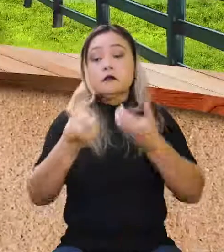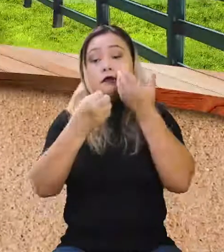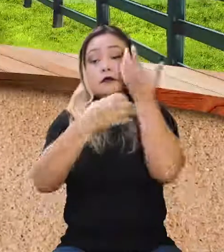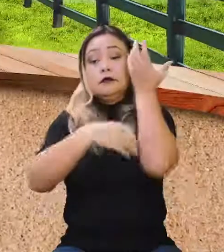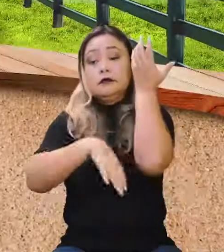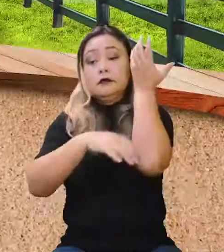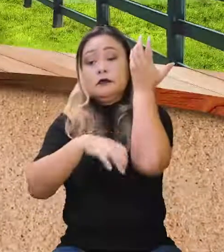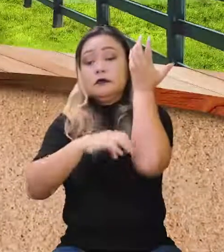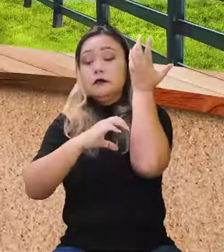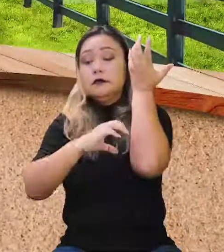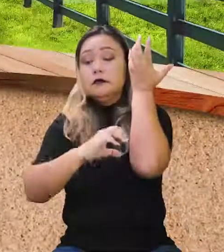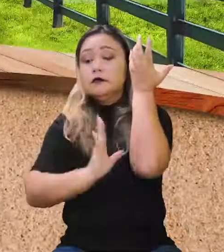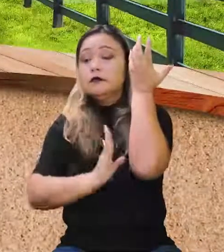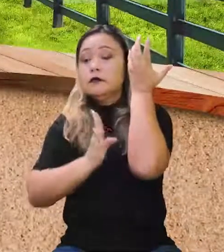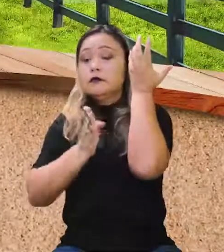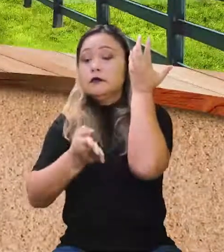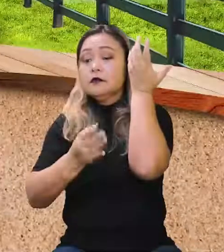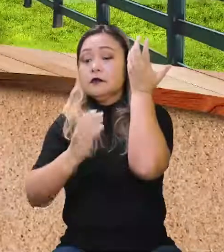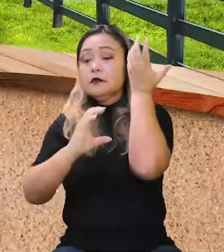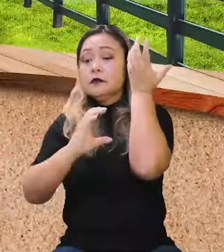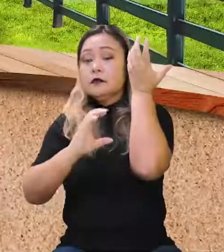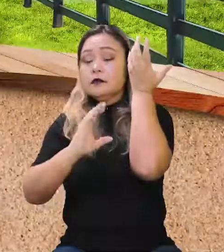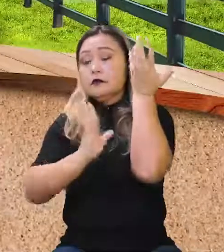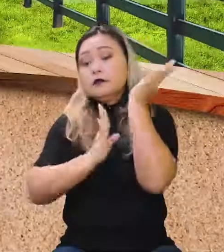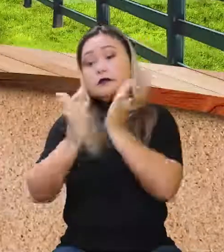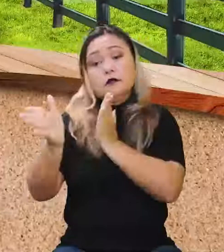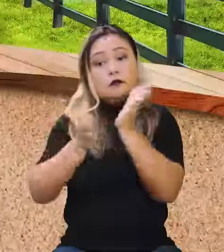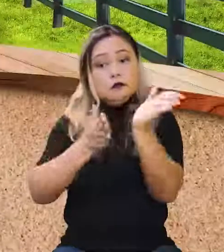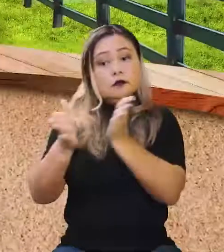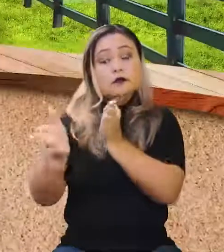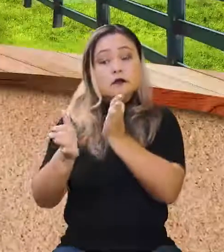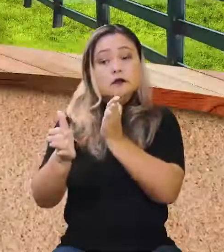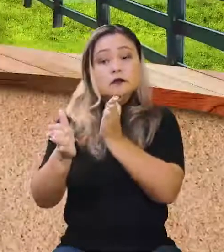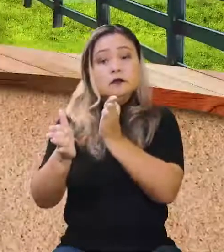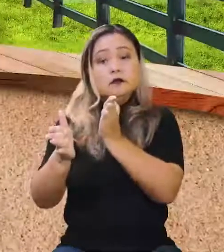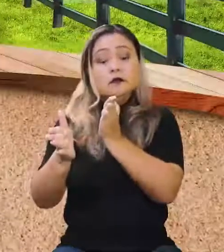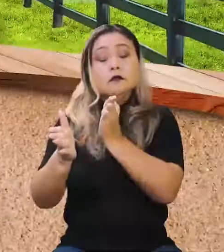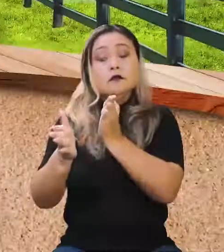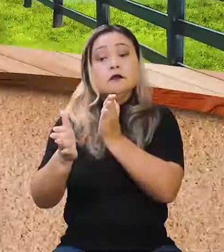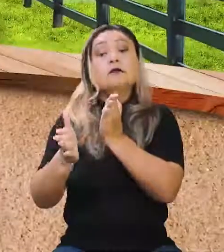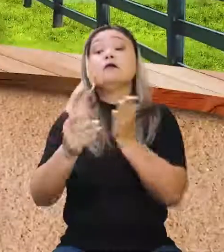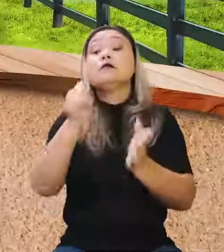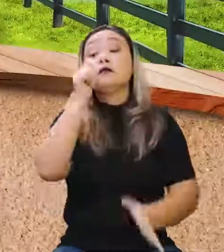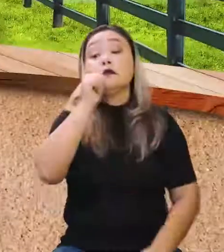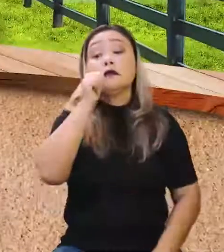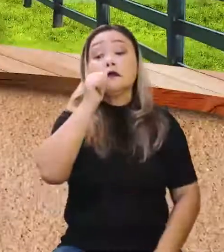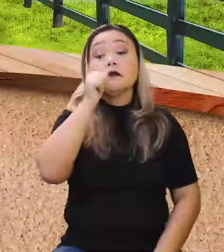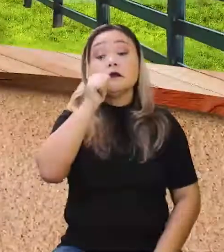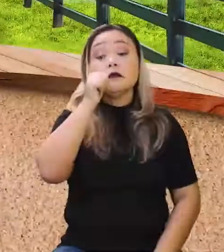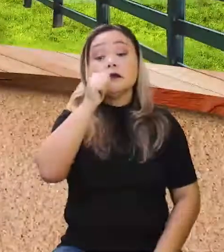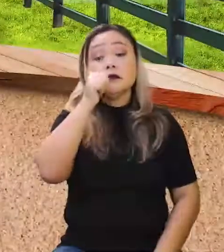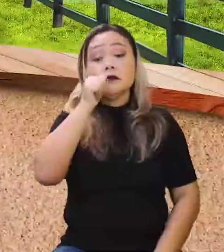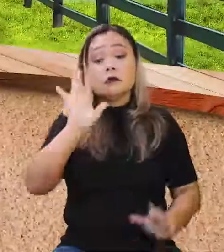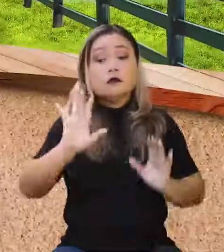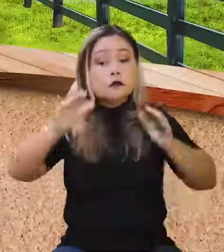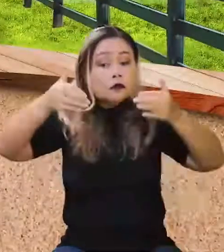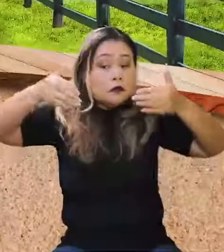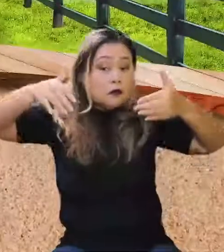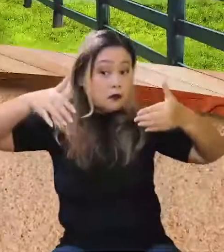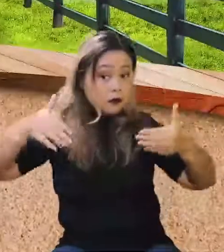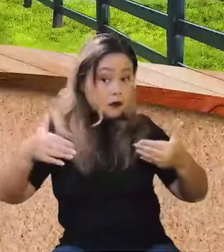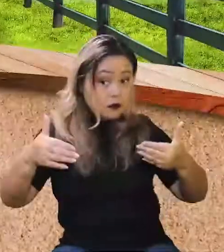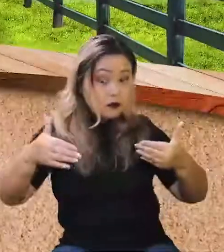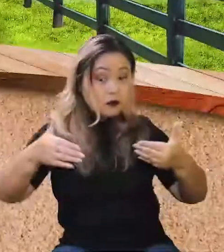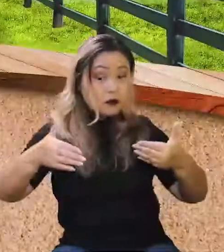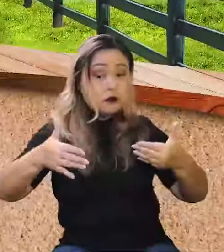chocar, é direcionado, tem dois tipos, nós vamos ver. Um que a fêmea